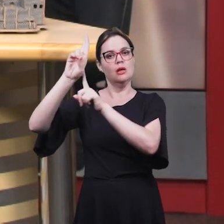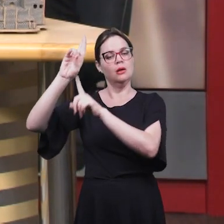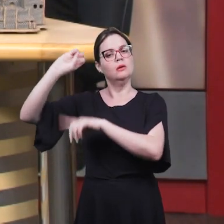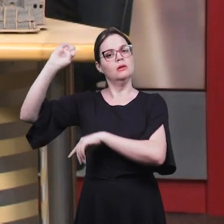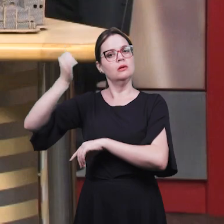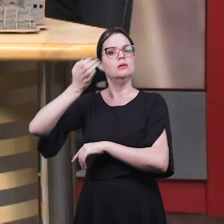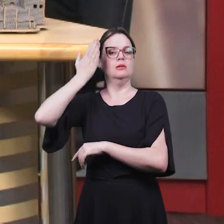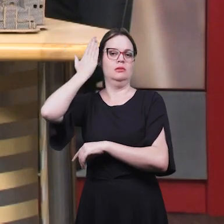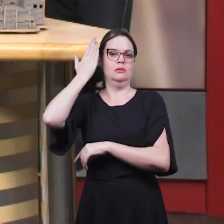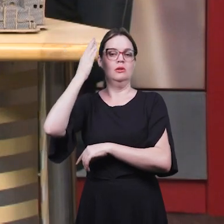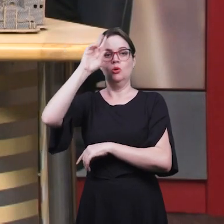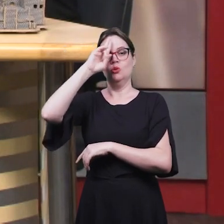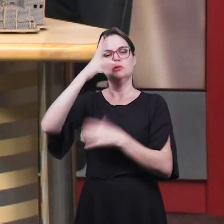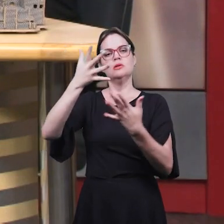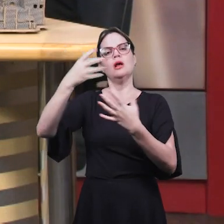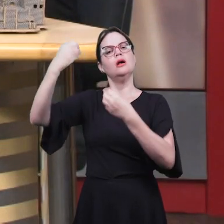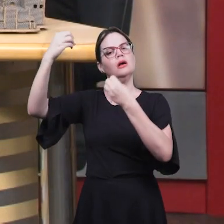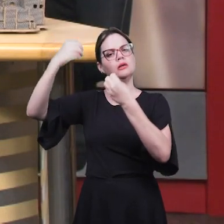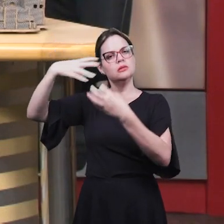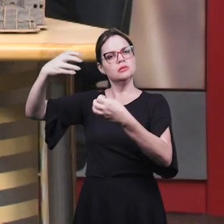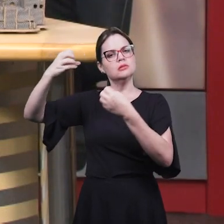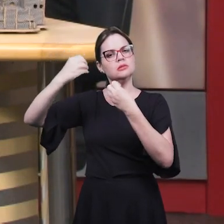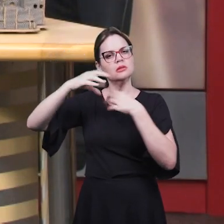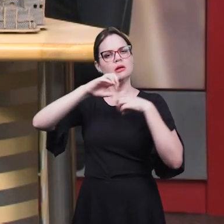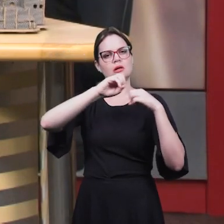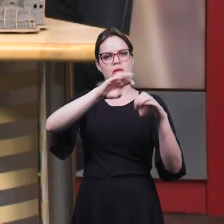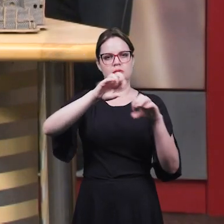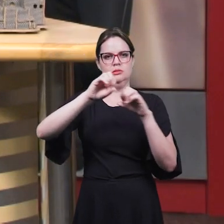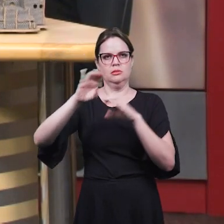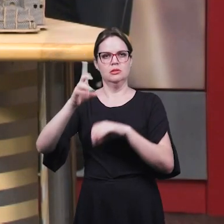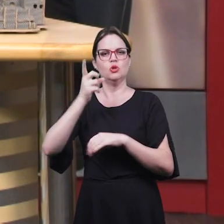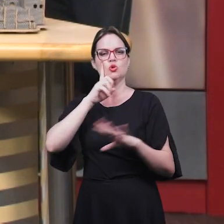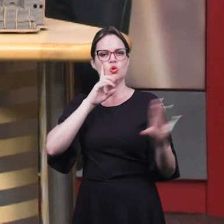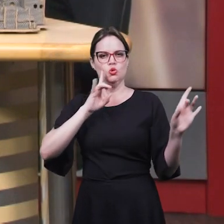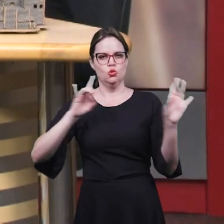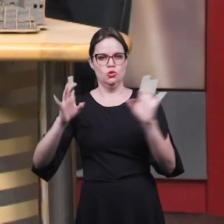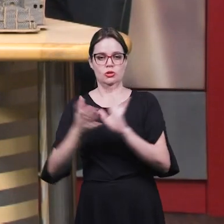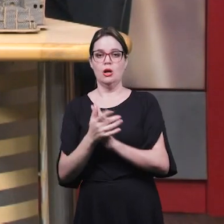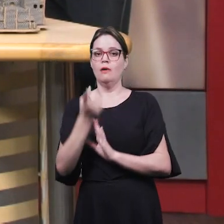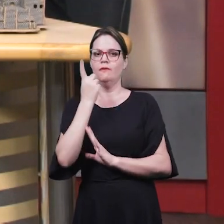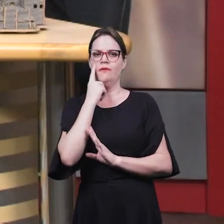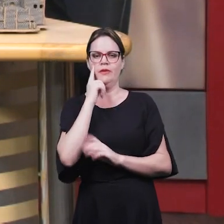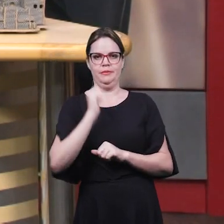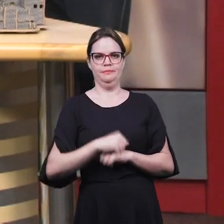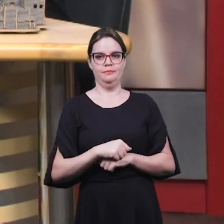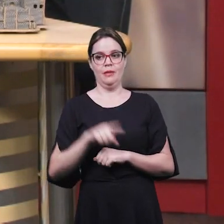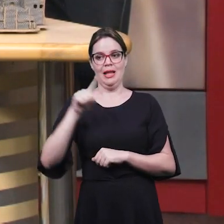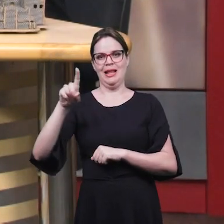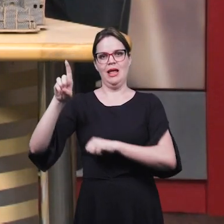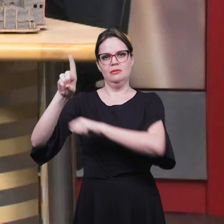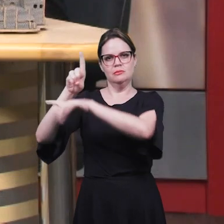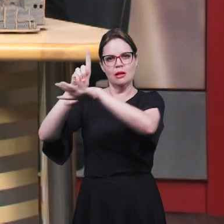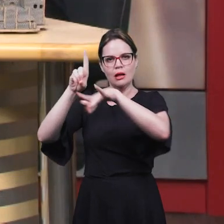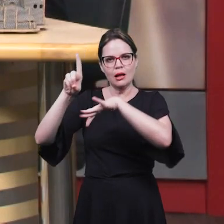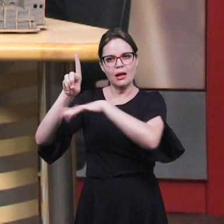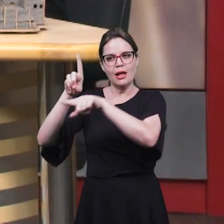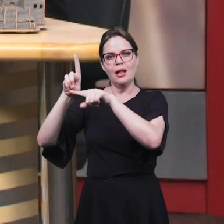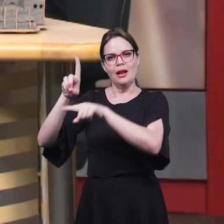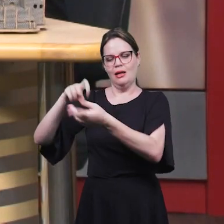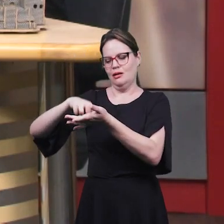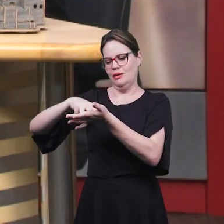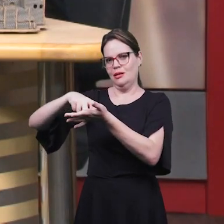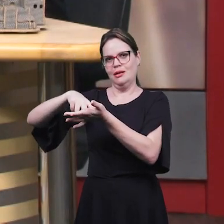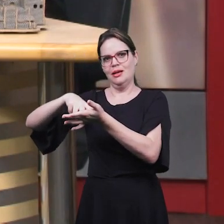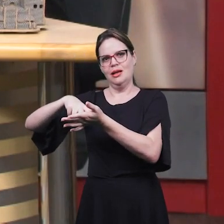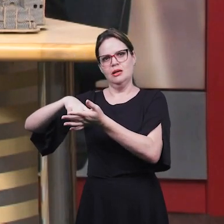quer ensinar? Cada coisa, o Senhor tem um ensinamento para nossas vidas, né? Quer ver uma coisa? Você viu que ele curou lá no tanque de Betesda, ele deu uma palavra,